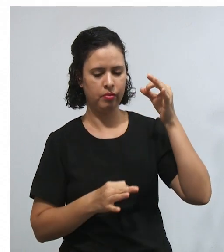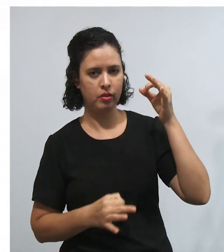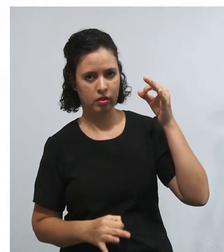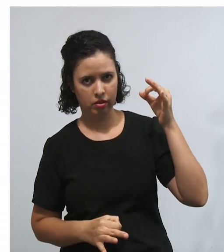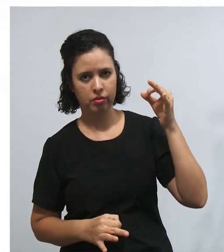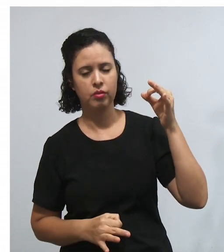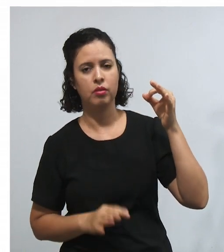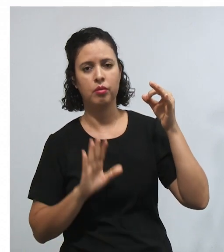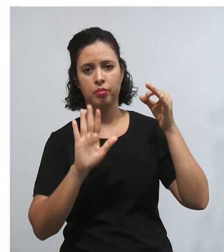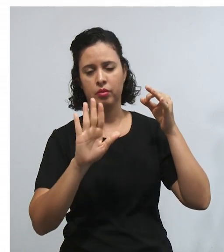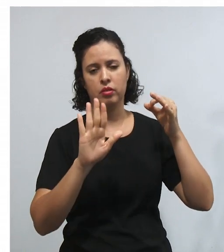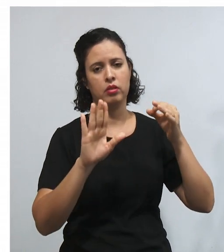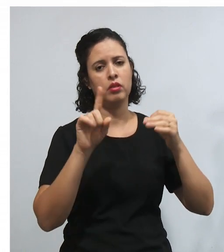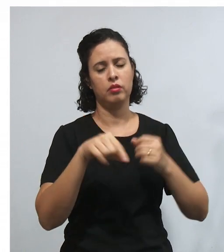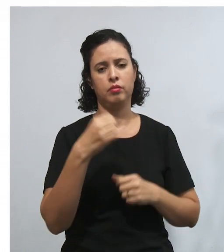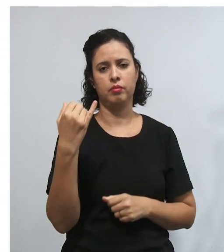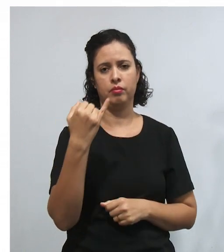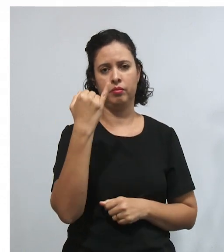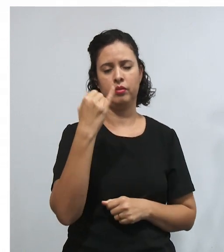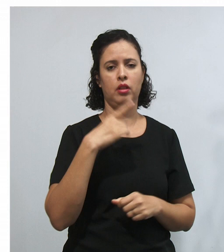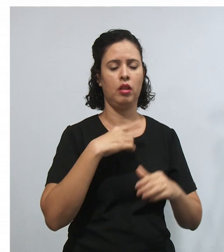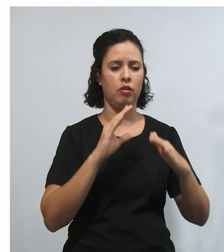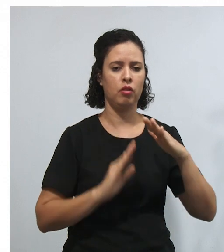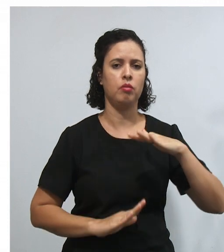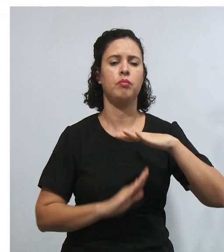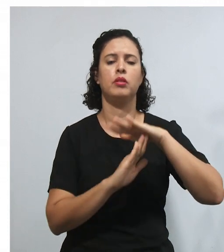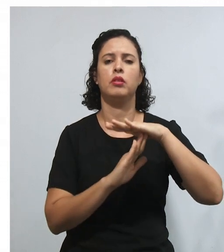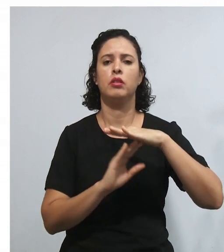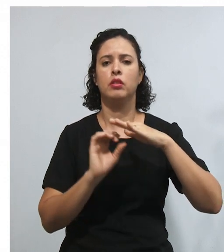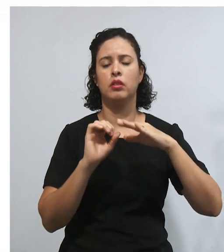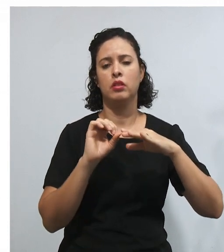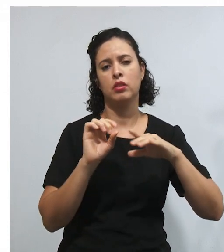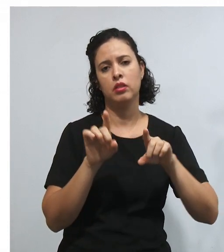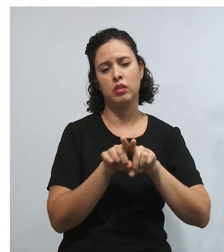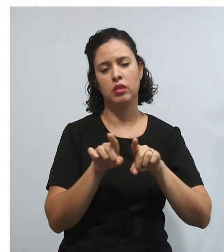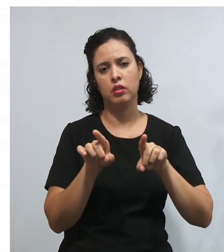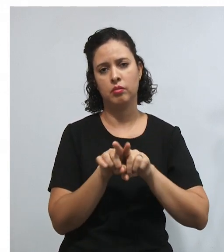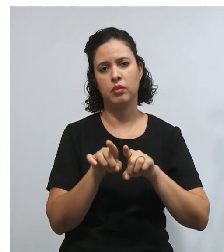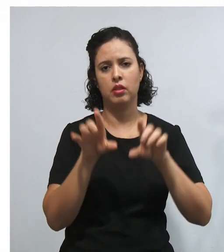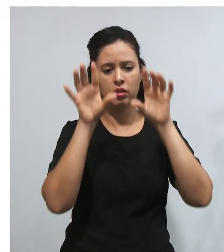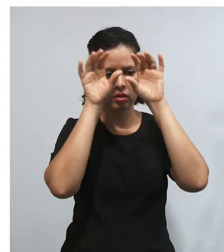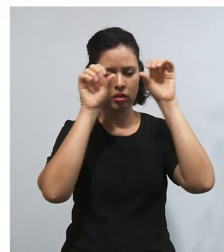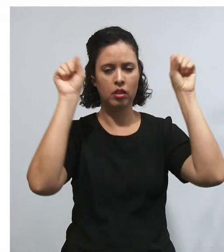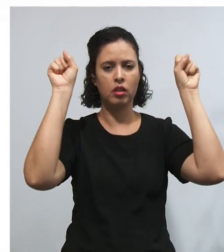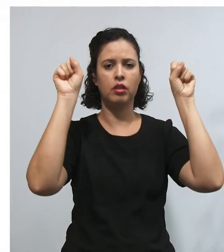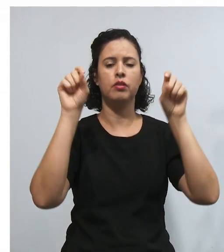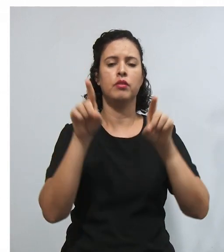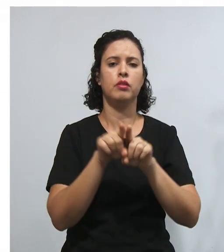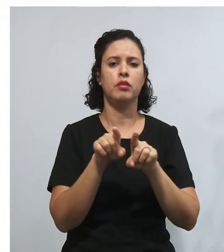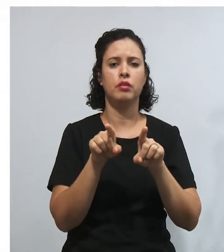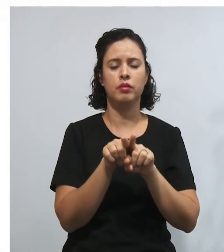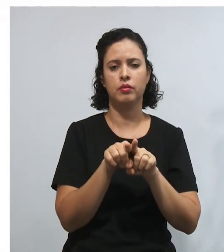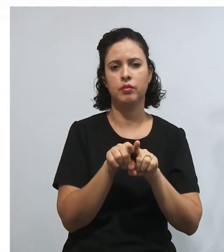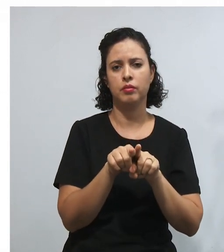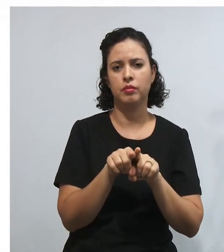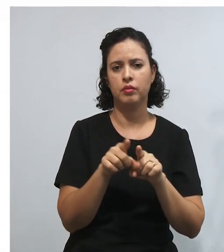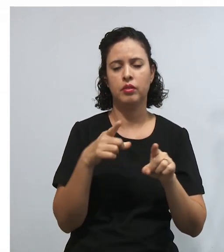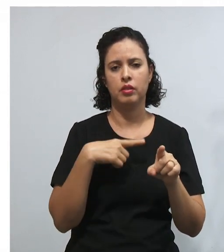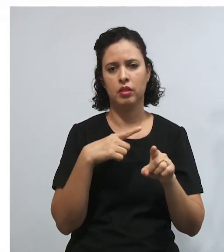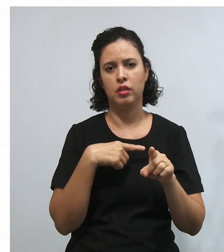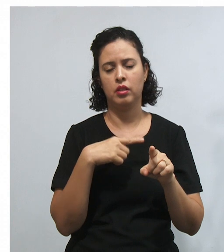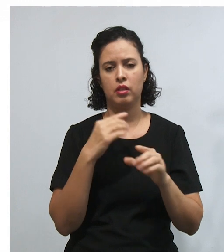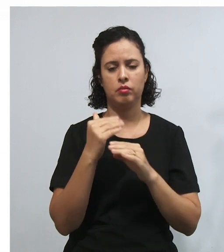então não trouxe aqui para vocês, mas ele traz o limite, né? Ele traz o STF como limite, ele traz